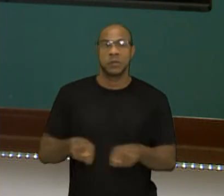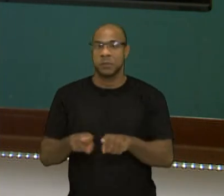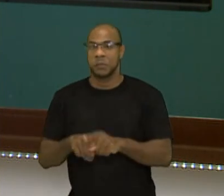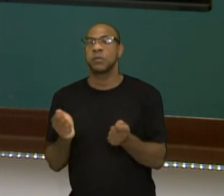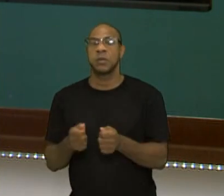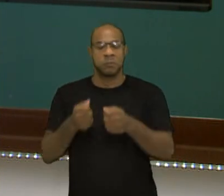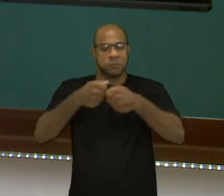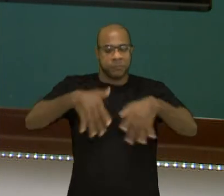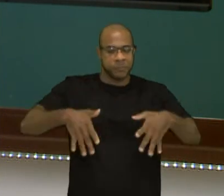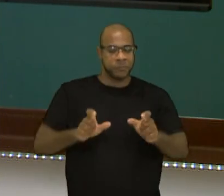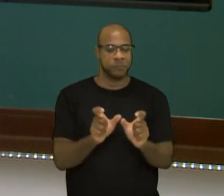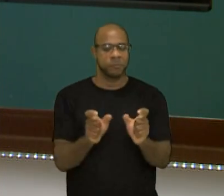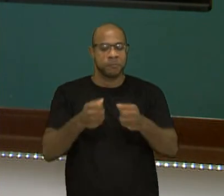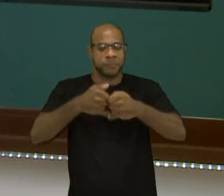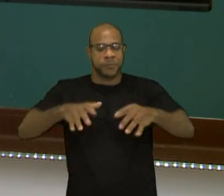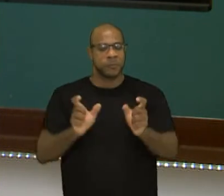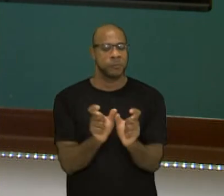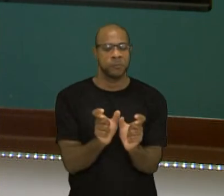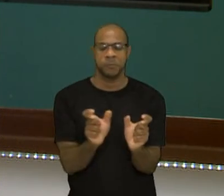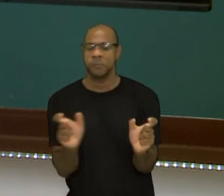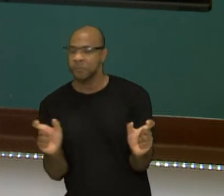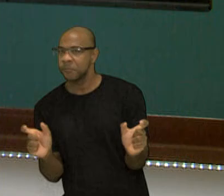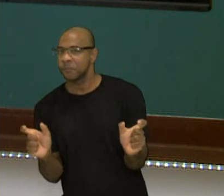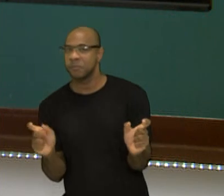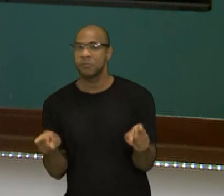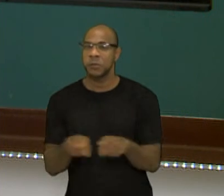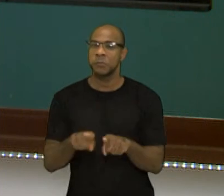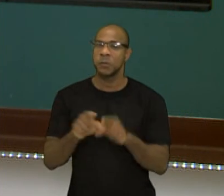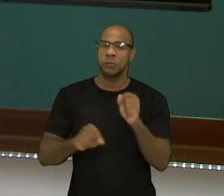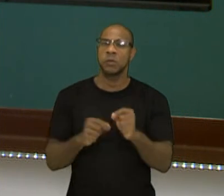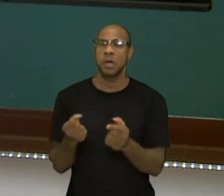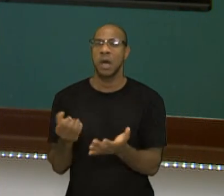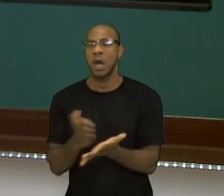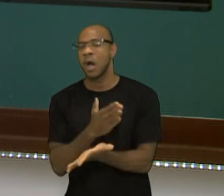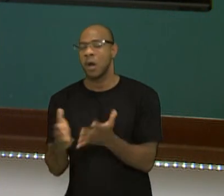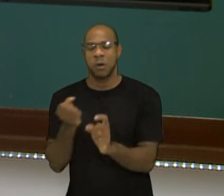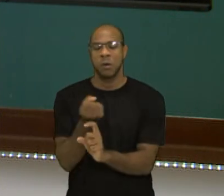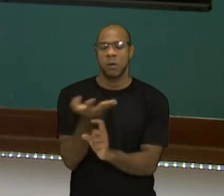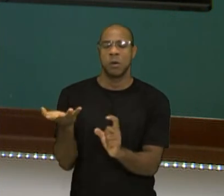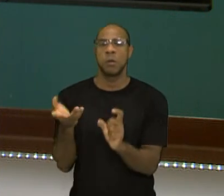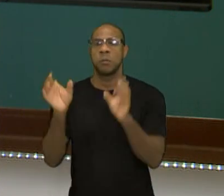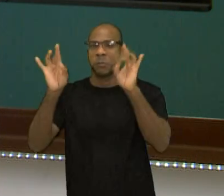fatoração e a gente também viu algumas potências